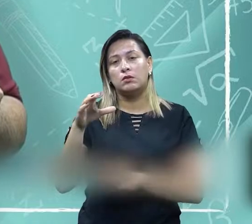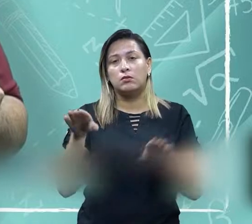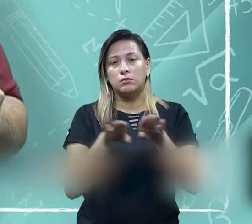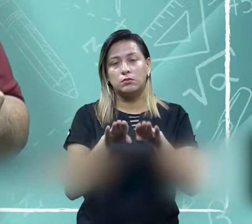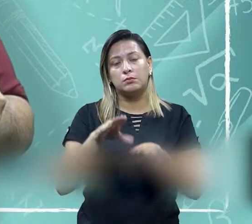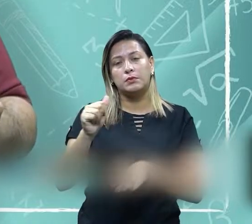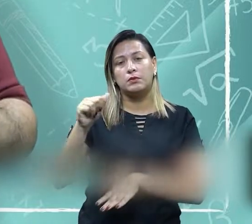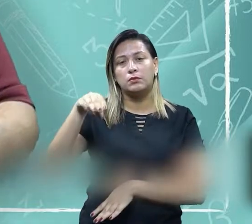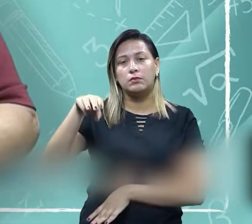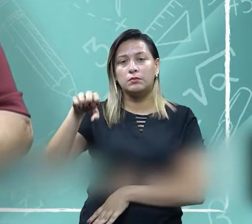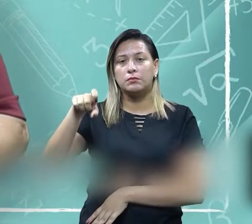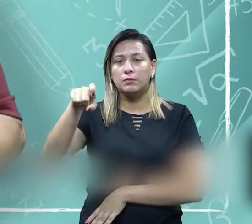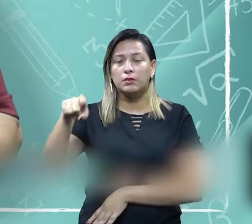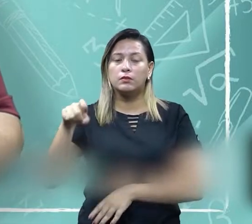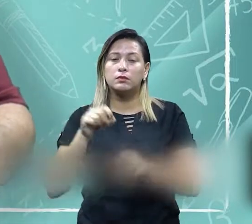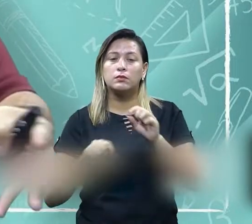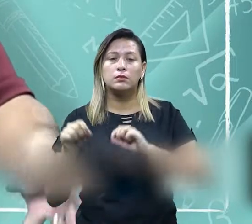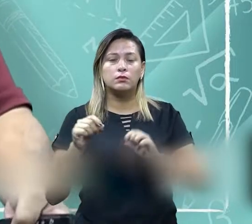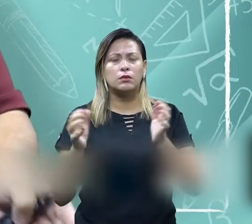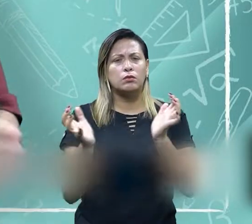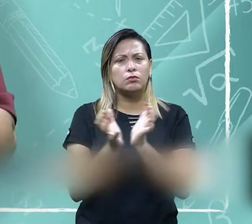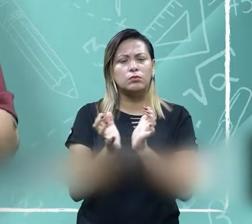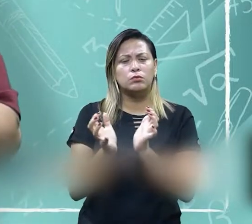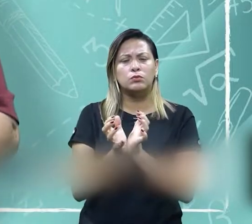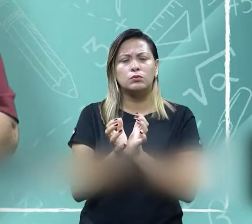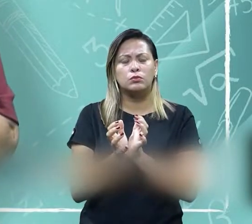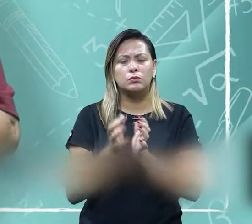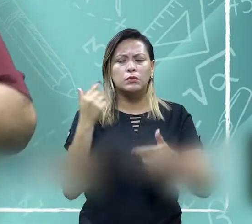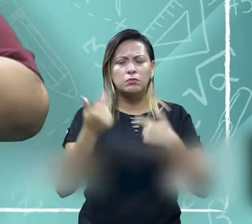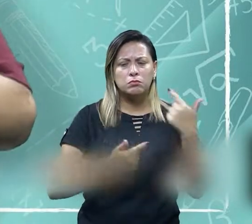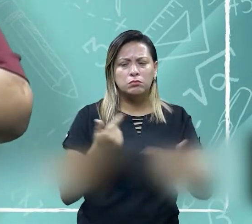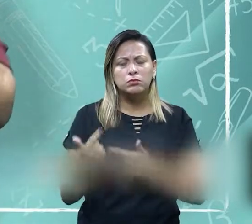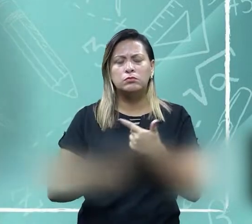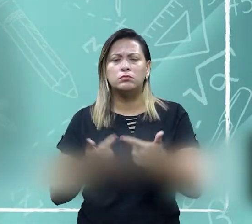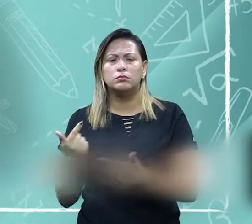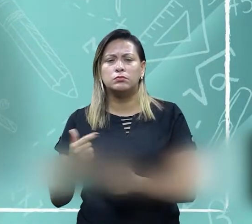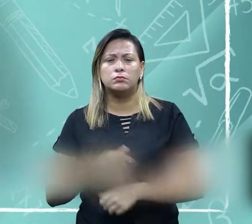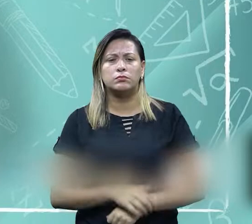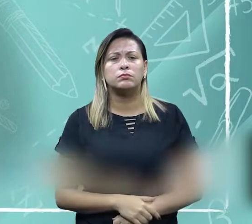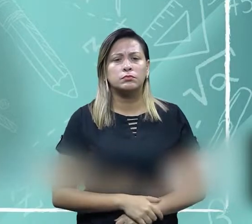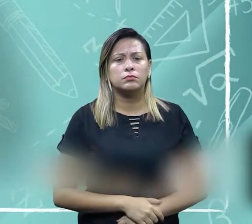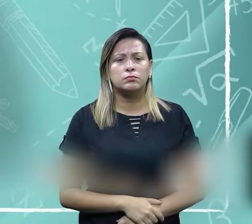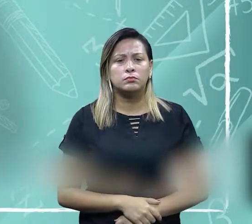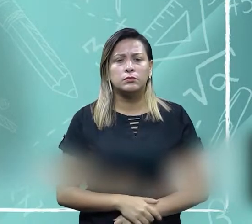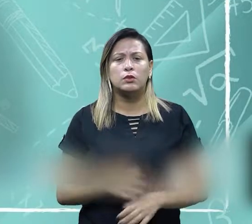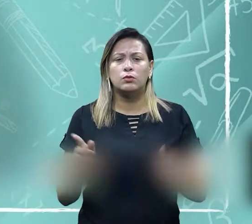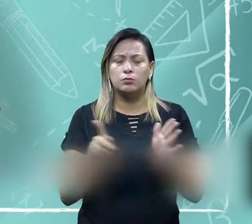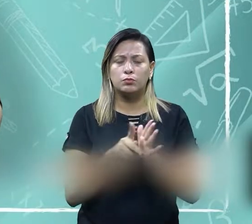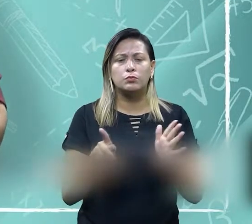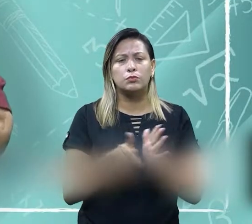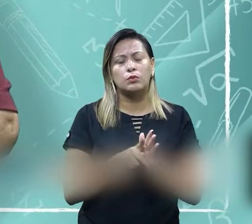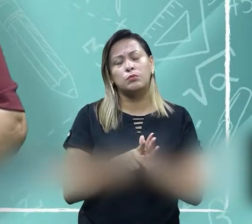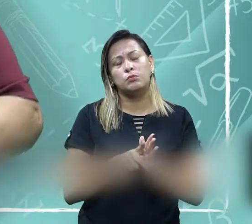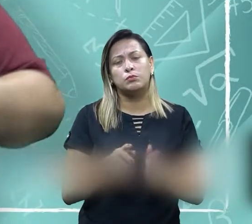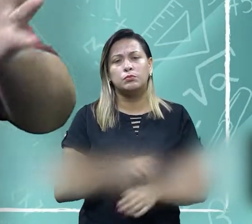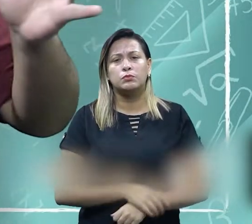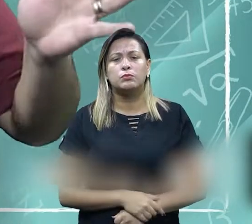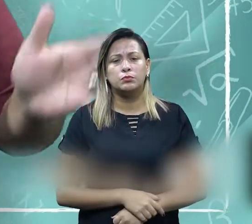esse órgão ser um órgão mais ativo, mais presente nas atividades da própria comércio interior, como, por